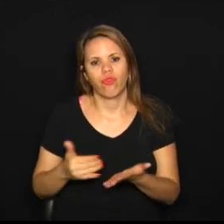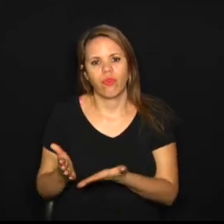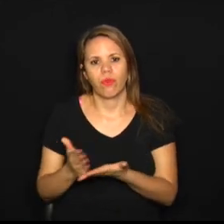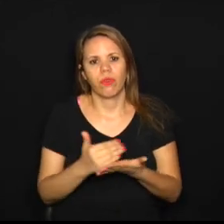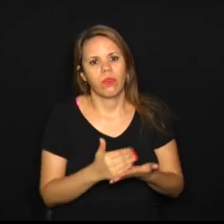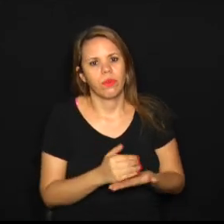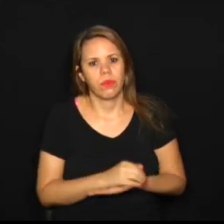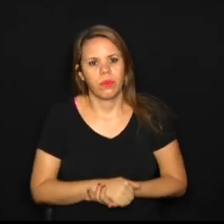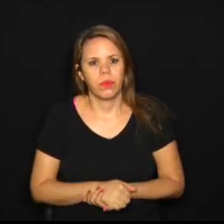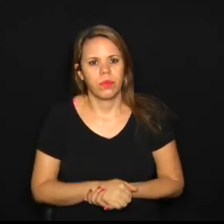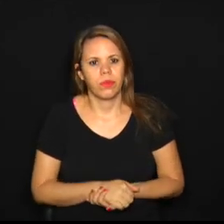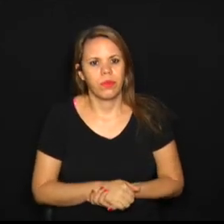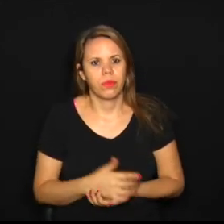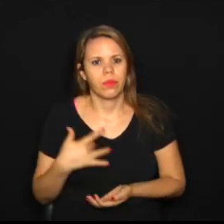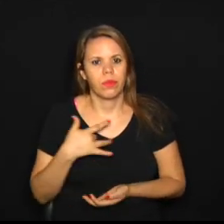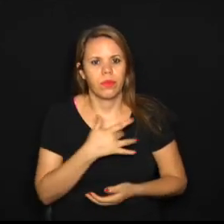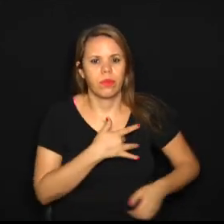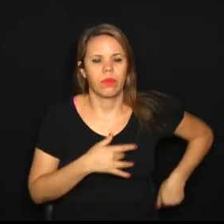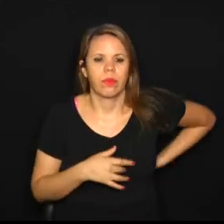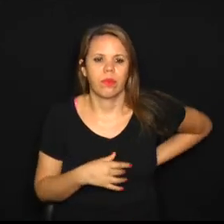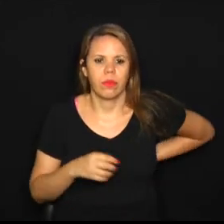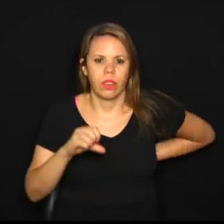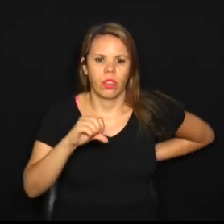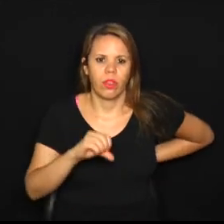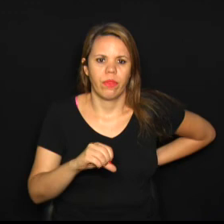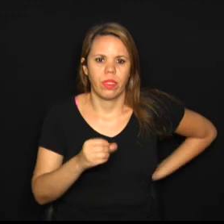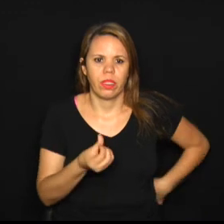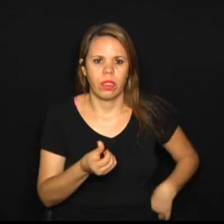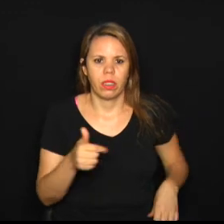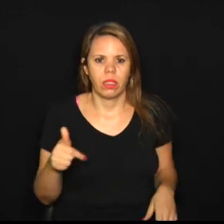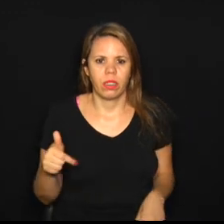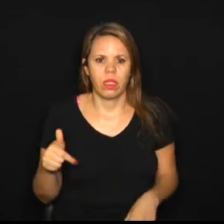A aplicação na saúde foram dos